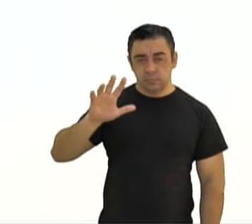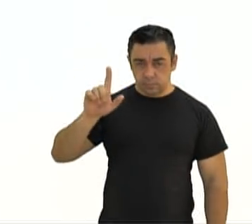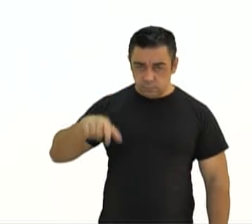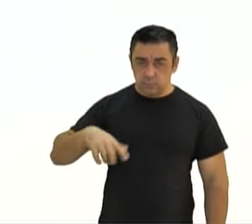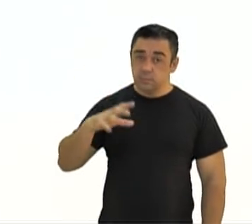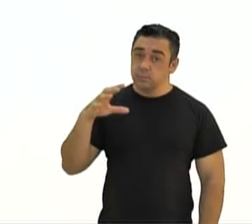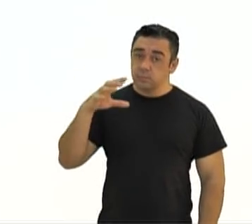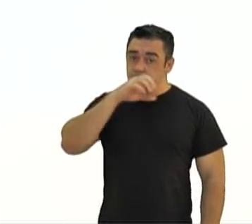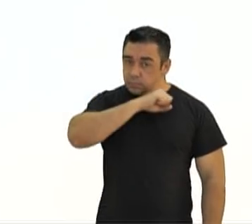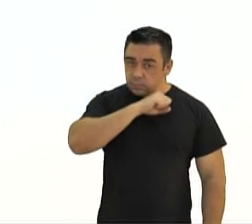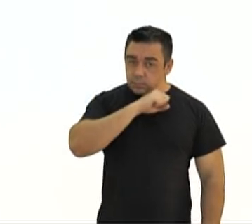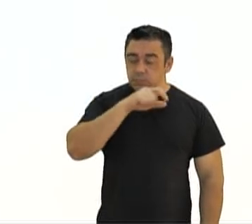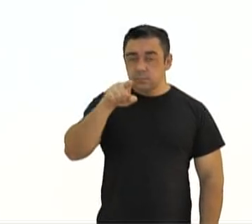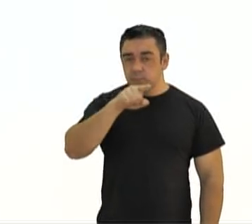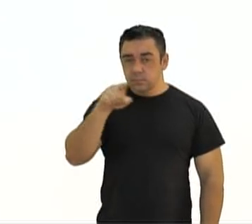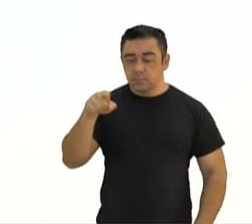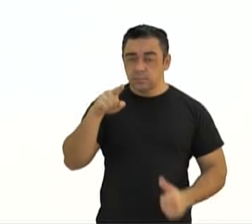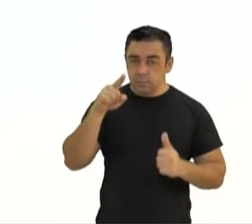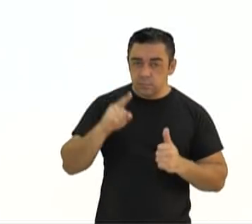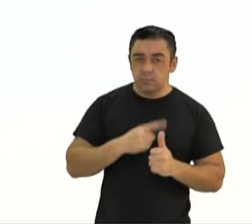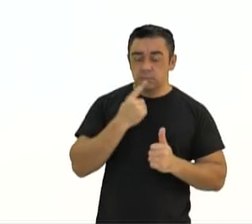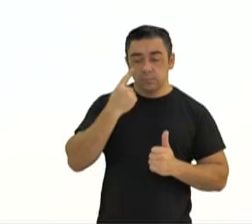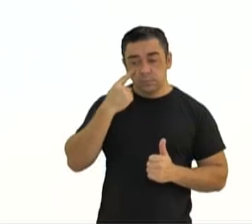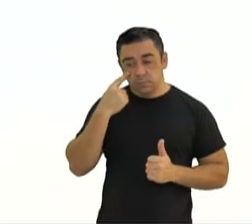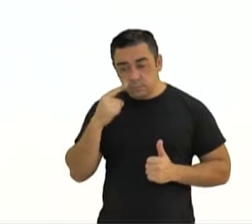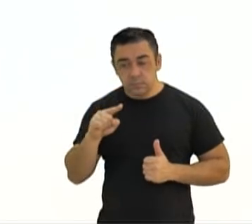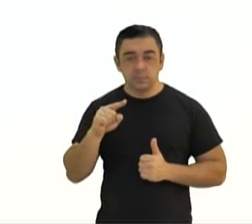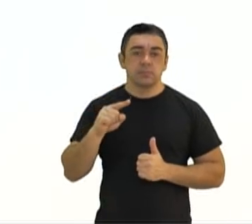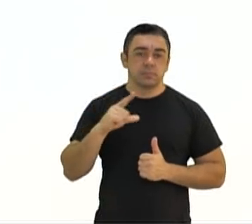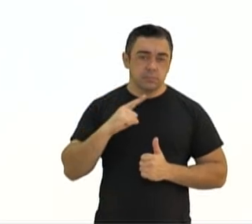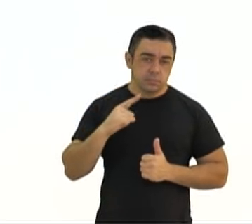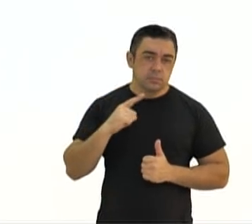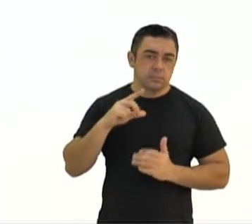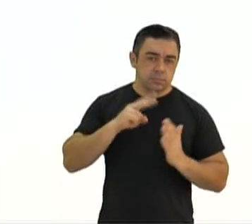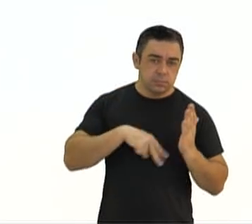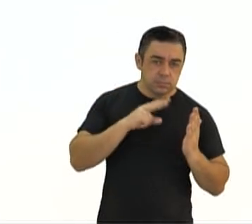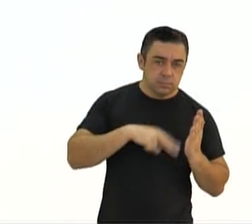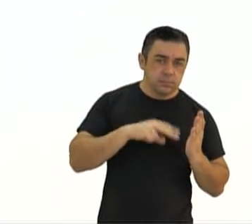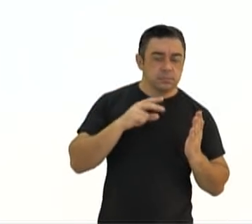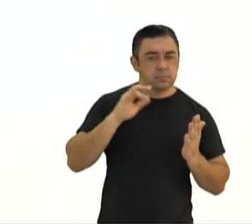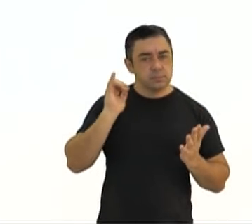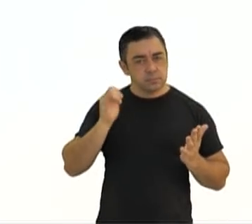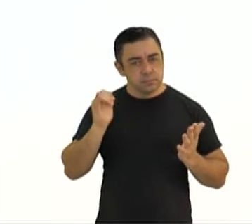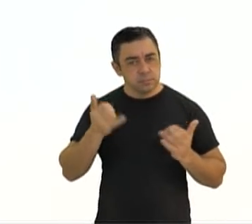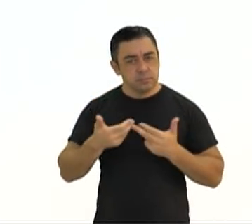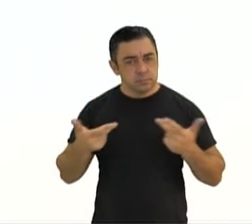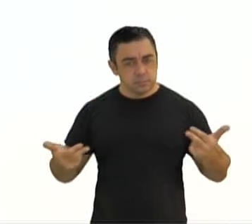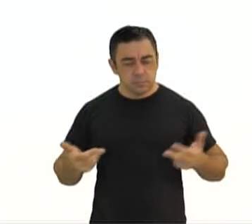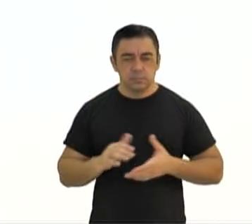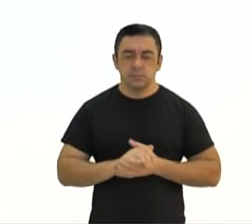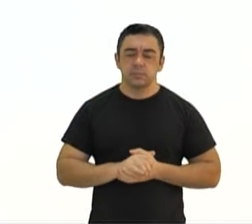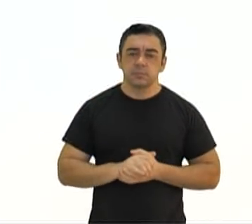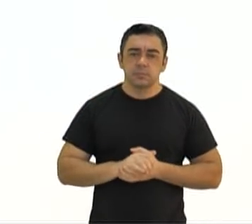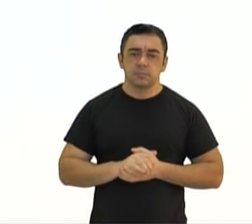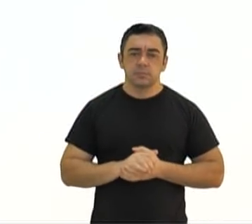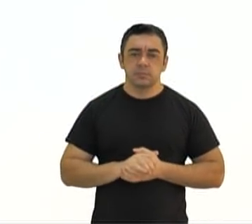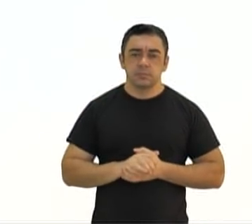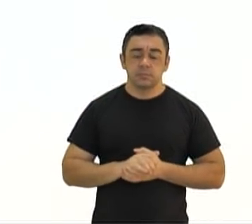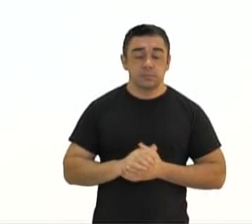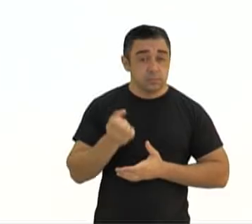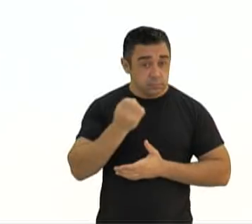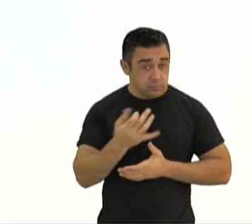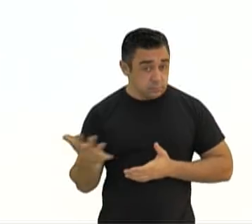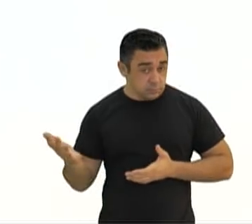muito rápida. Então é a primeira coisa que nós vemos quando estamos lendo uma história em quadrinhos. Em